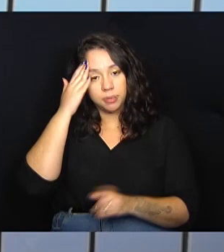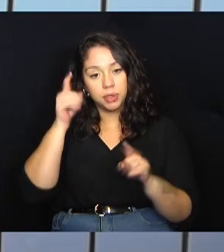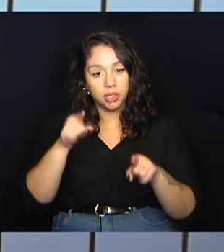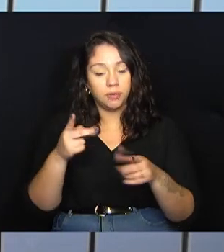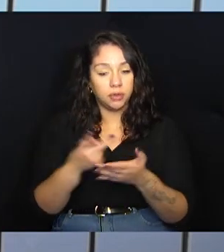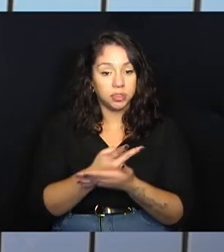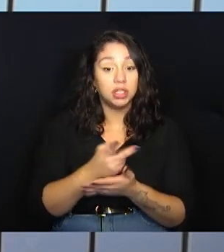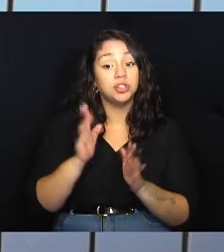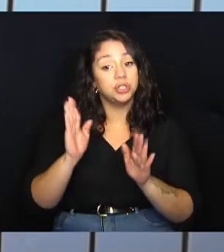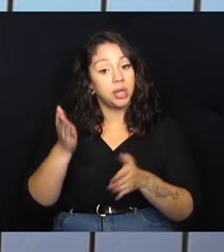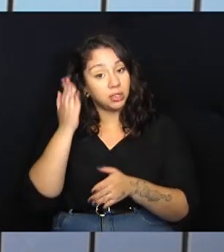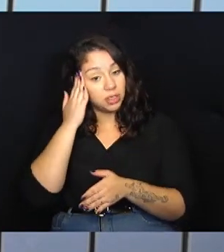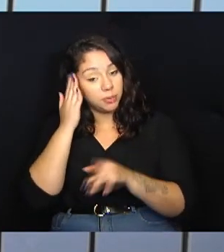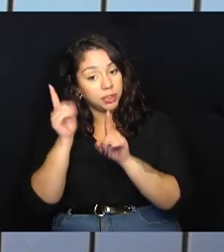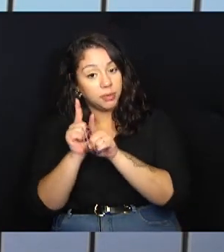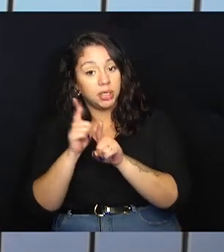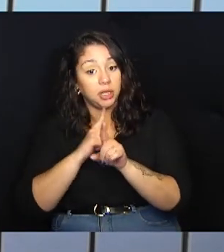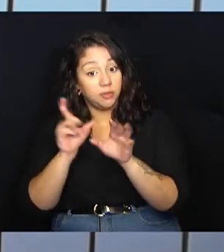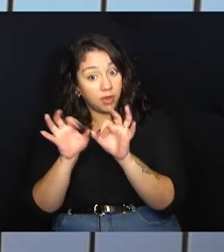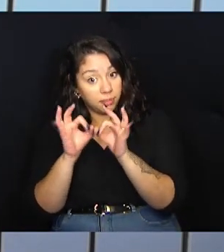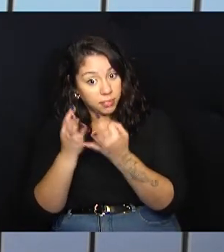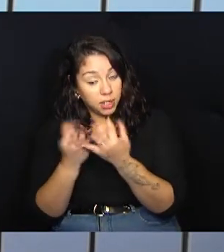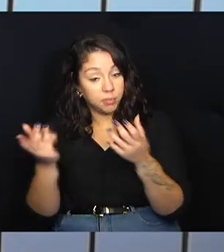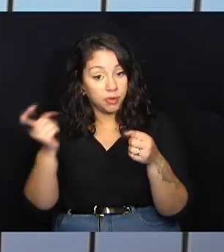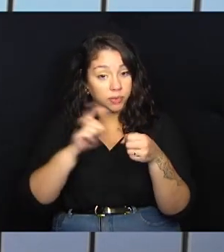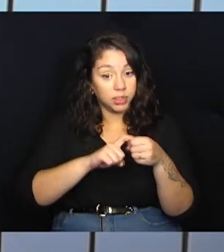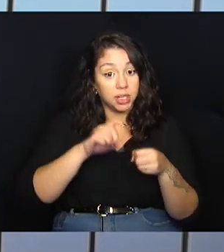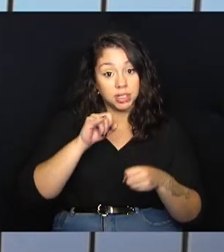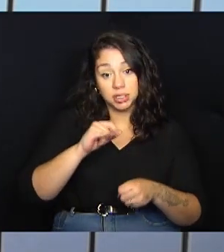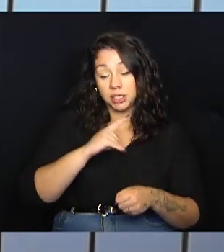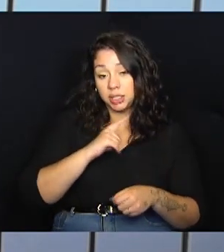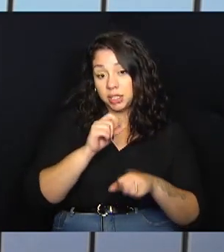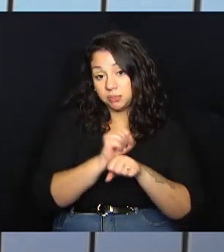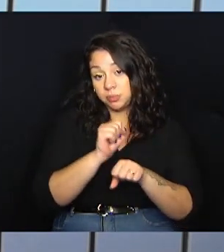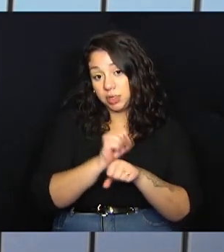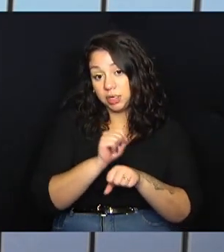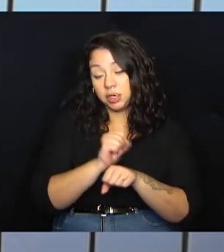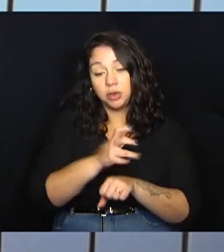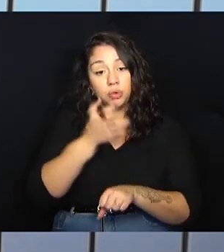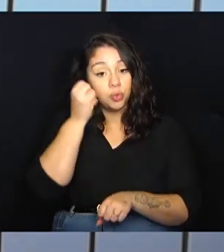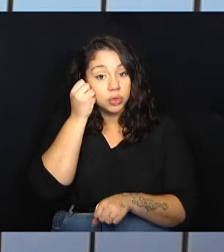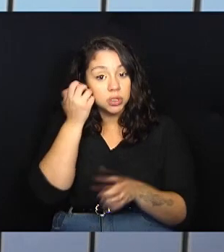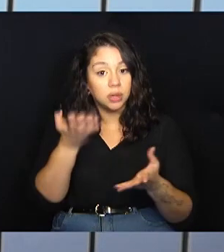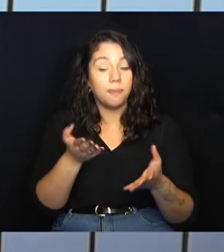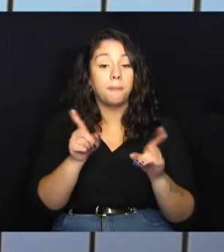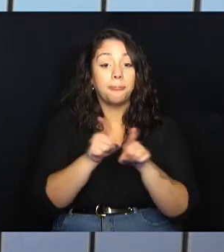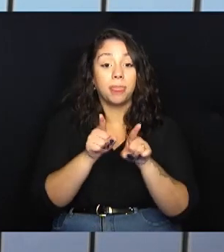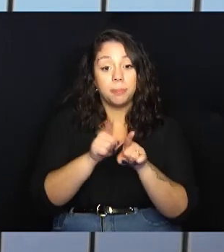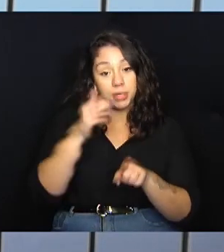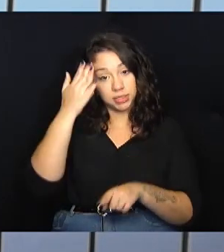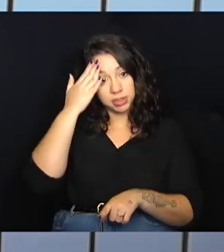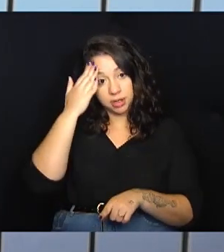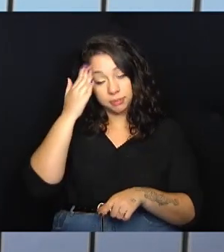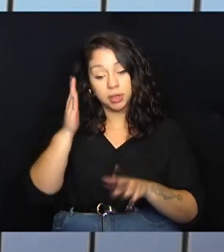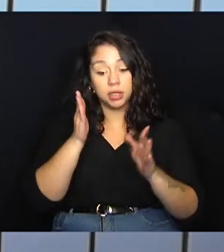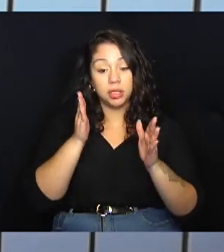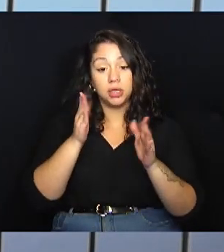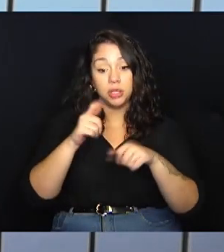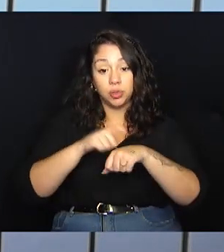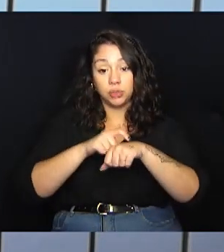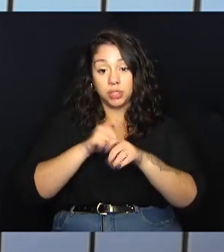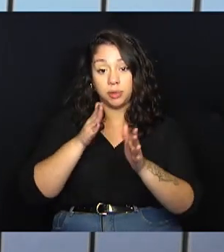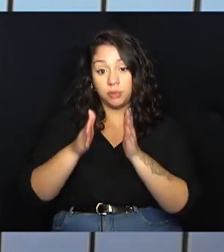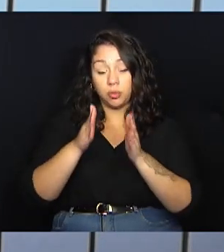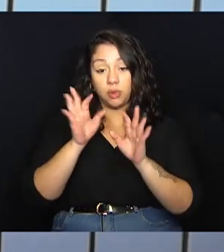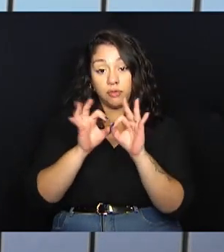tem uma família para voltar, ou se ela está aguardando adoção, também ela sabe que o tempo com a família acolhedora é até ela